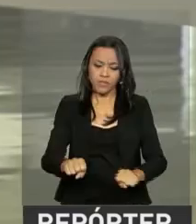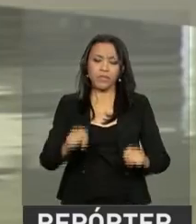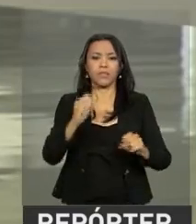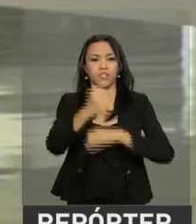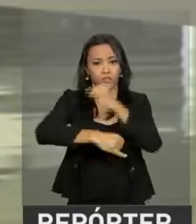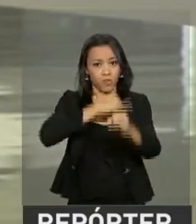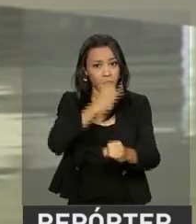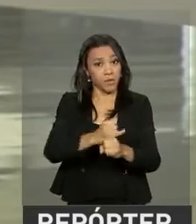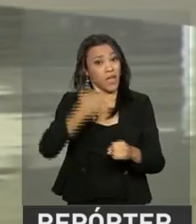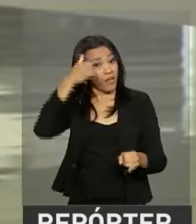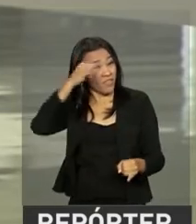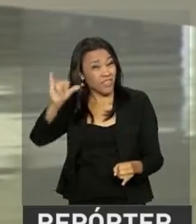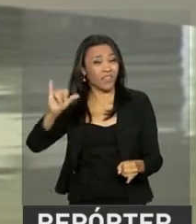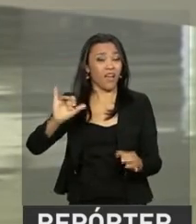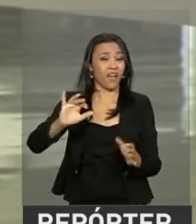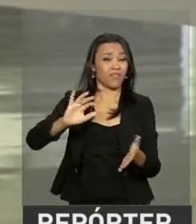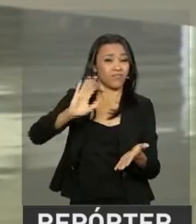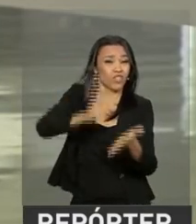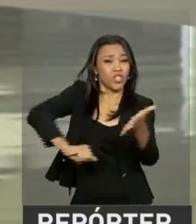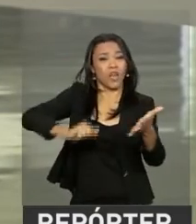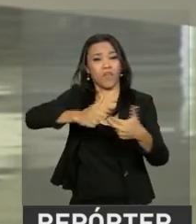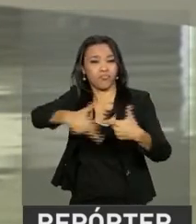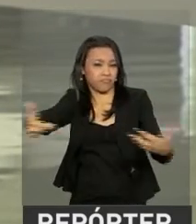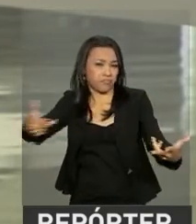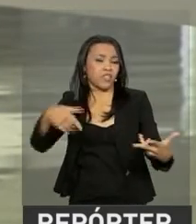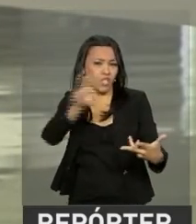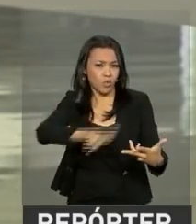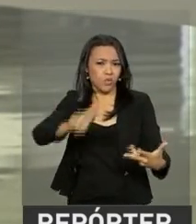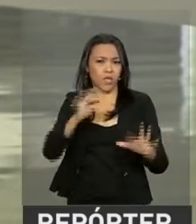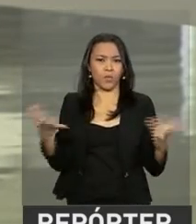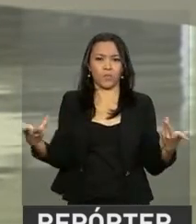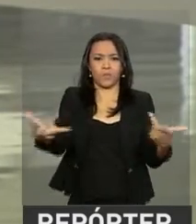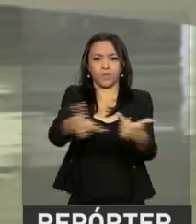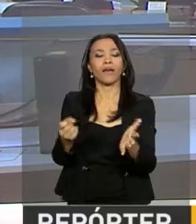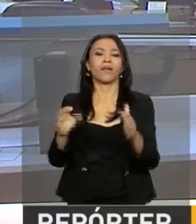também usar de maneira mais eficiente os recursos públicos.